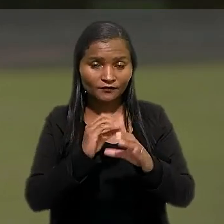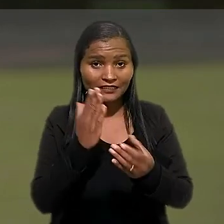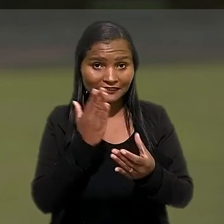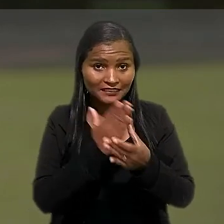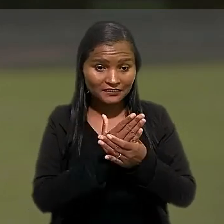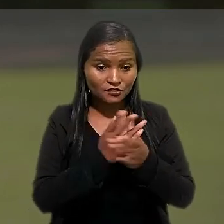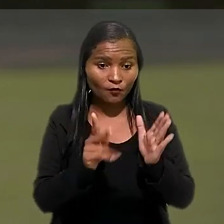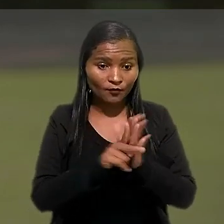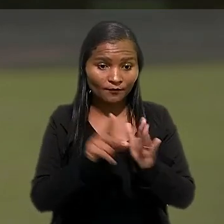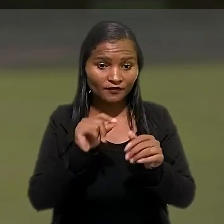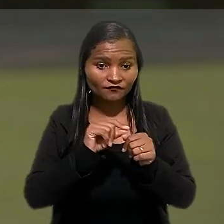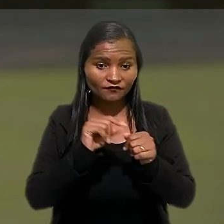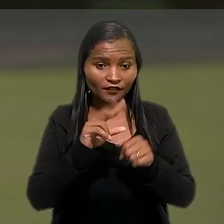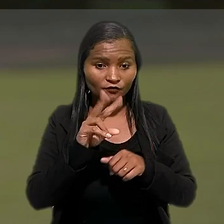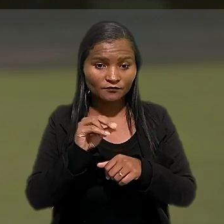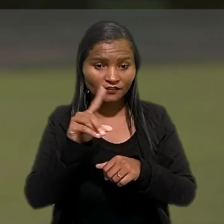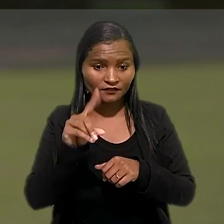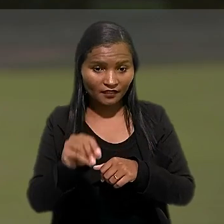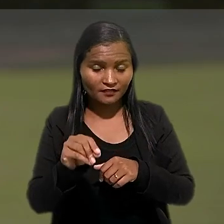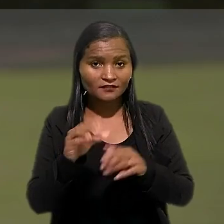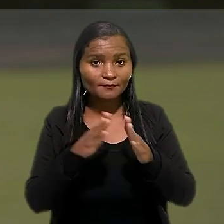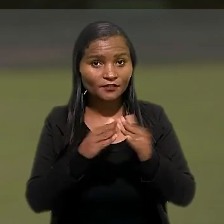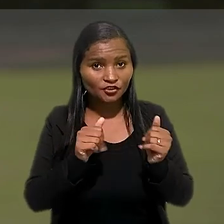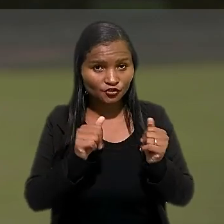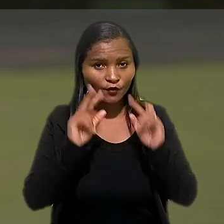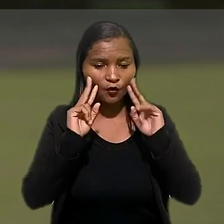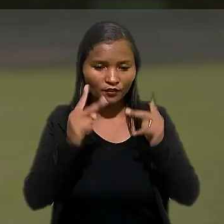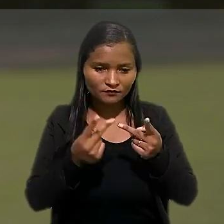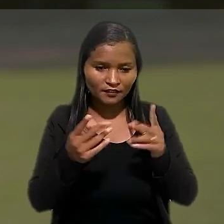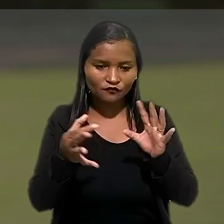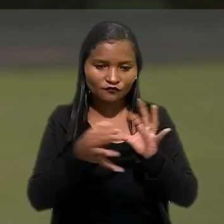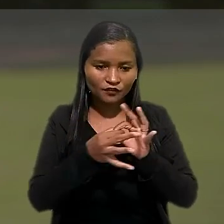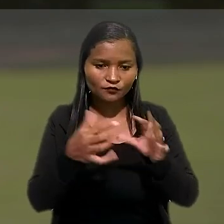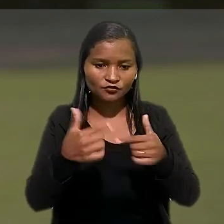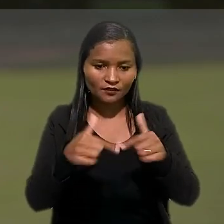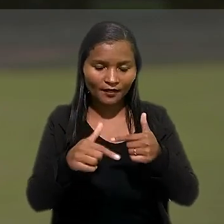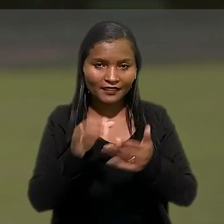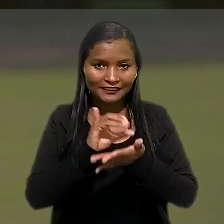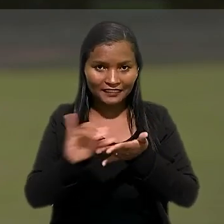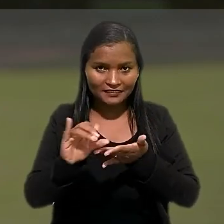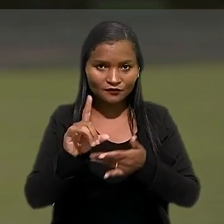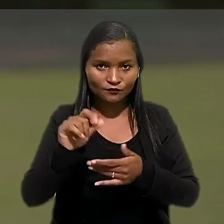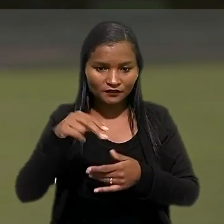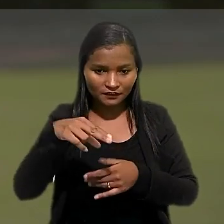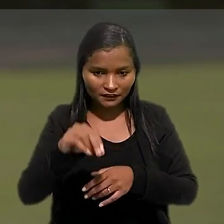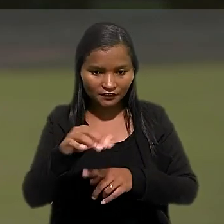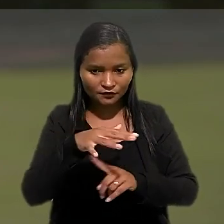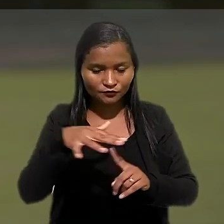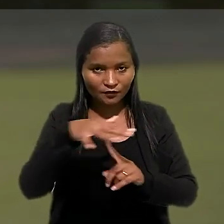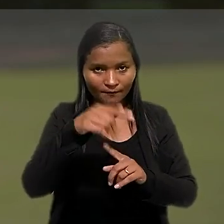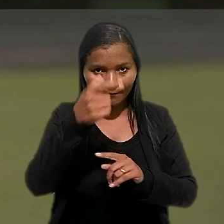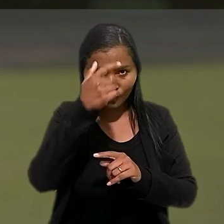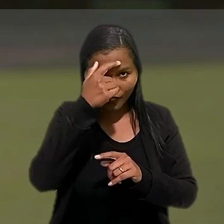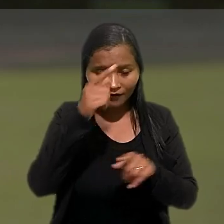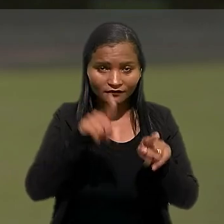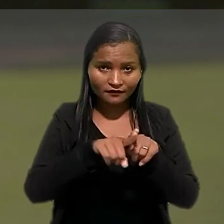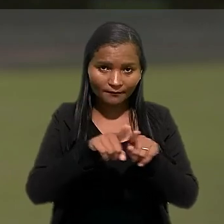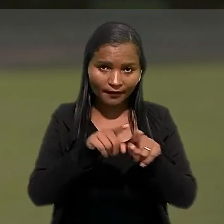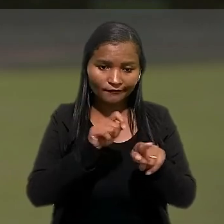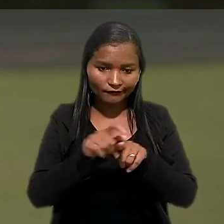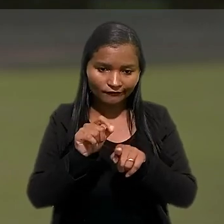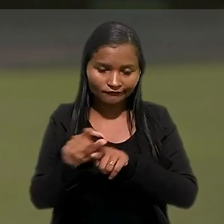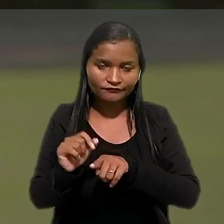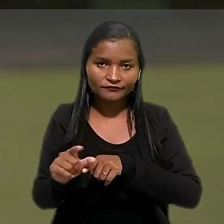originária, ajuizada em 2010, ele pedia o reconhecimento de vínculo de emprego, indenização por dano moral, entre outras